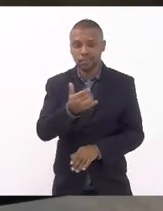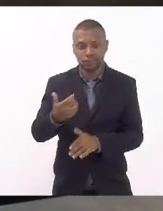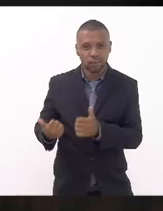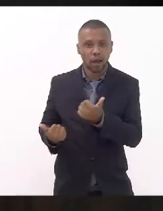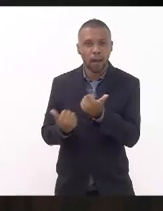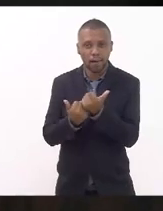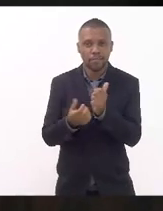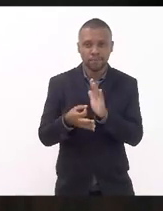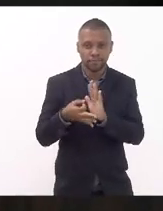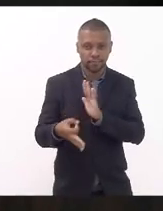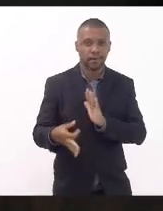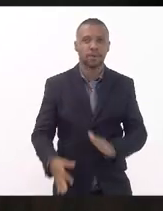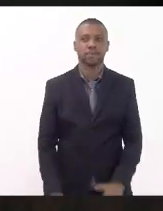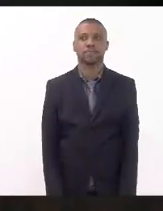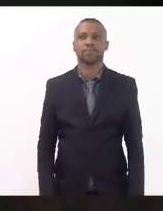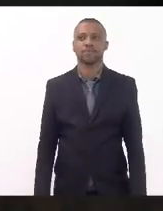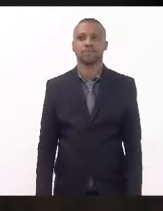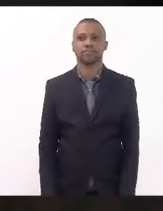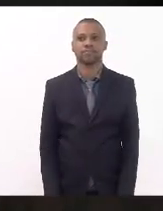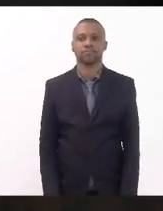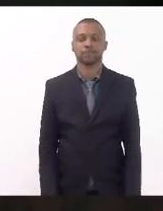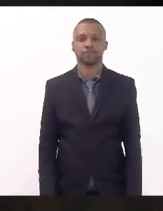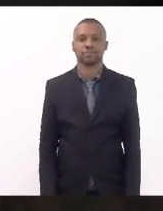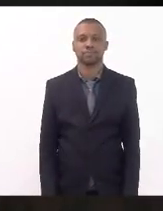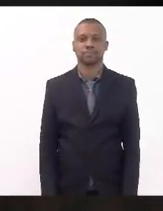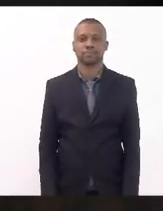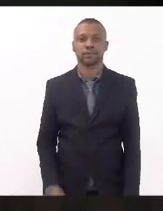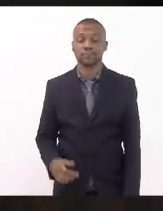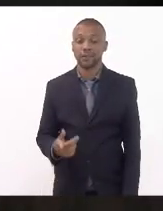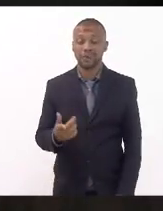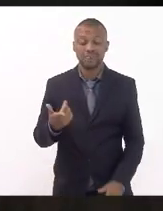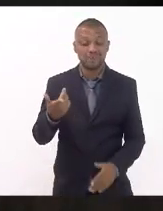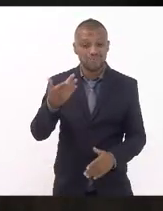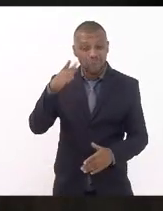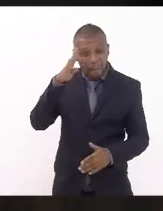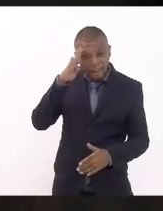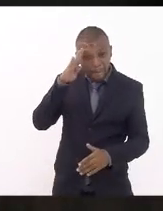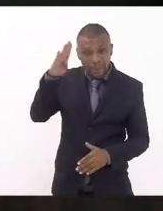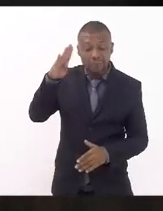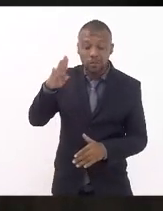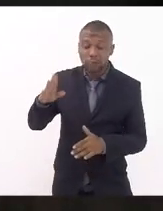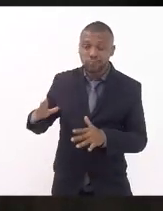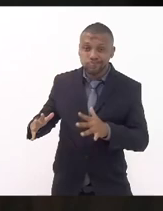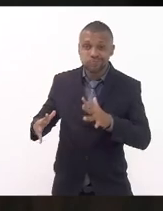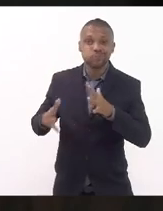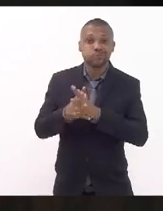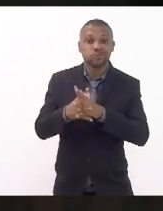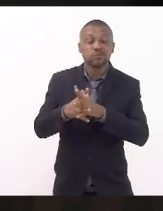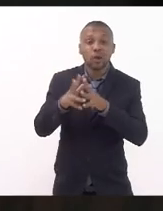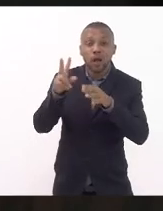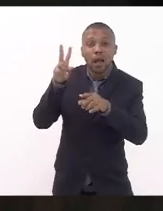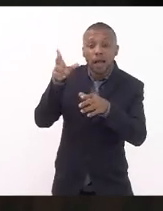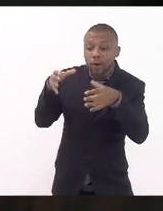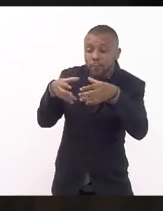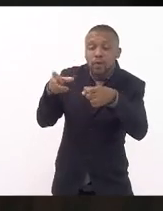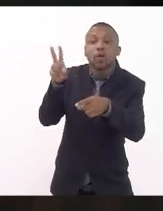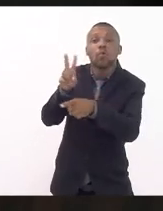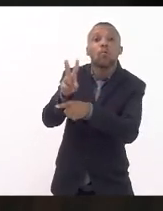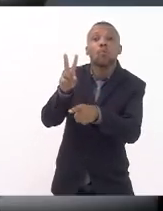presidente. Muito, muito, muito além da CCJ. Cuida da defesa civil.